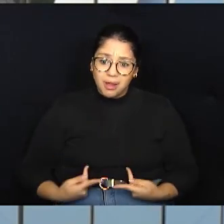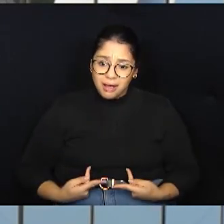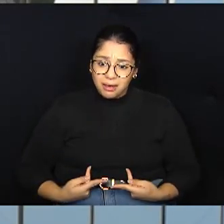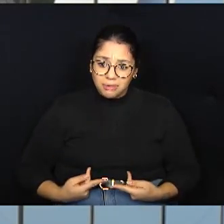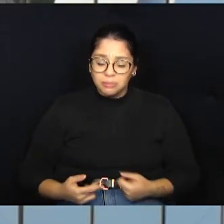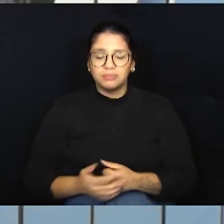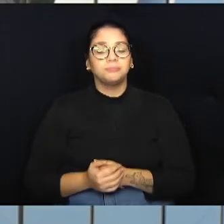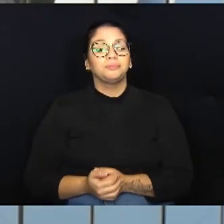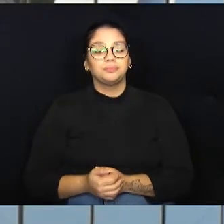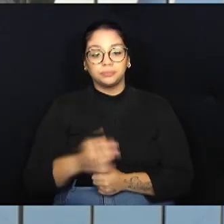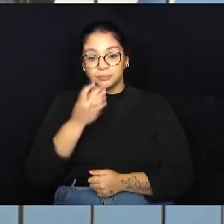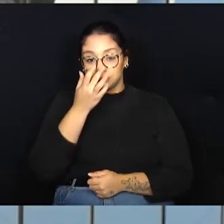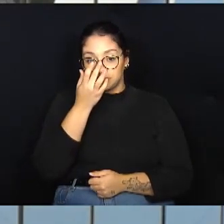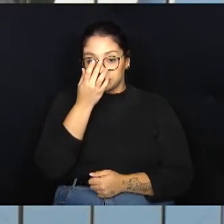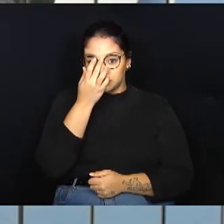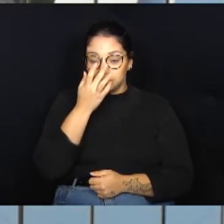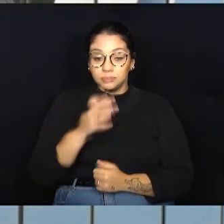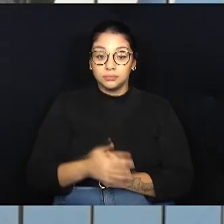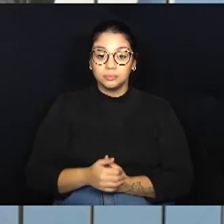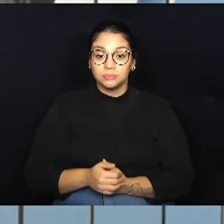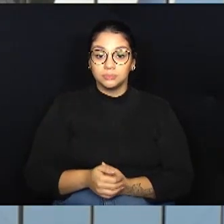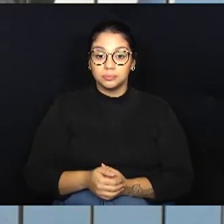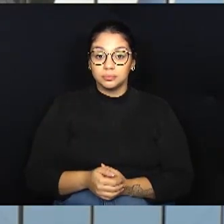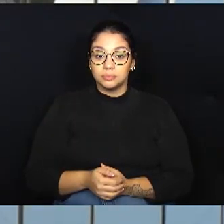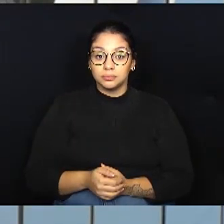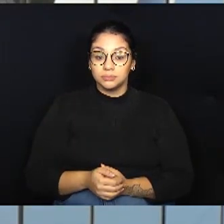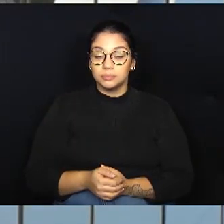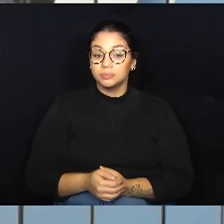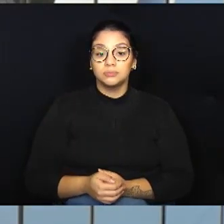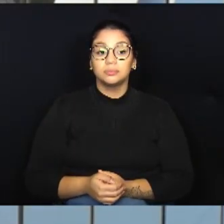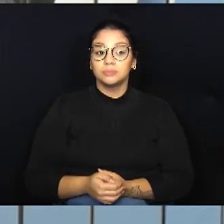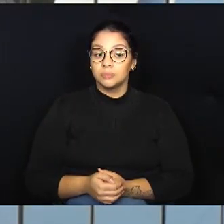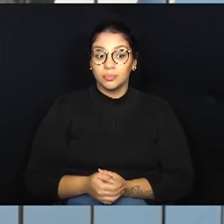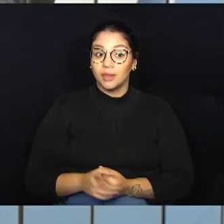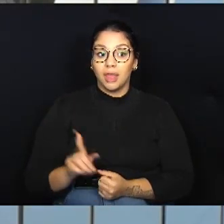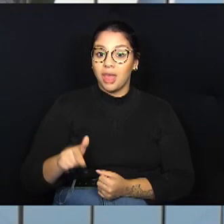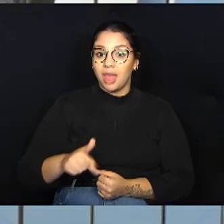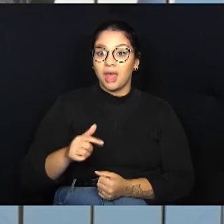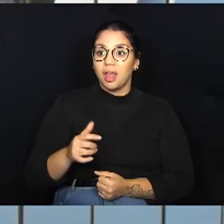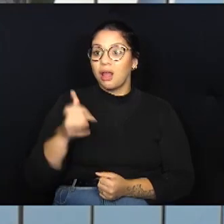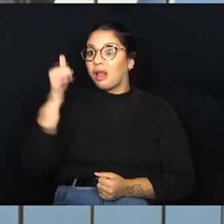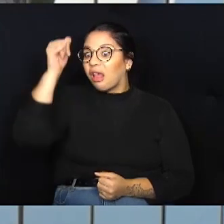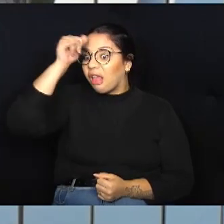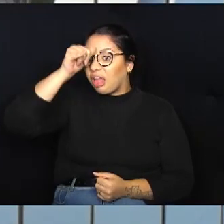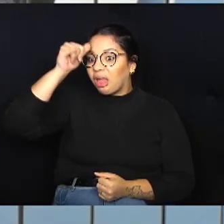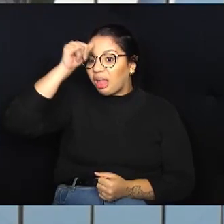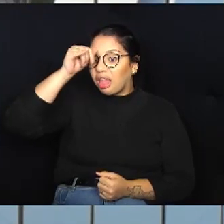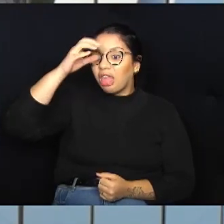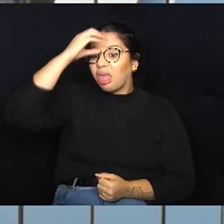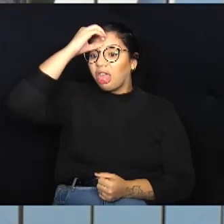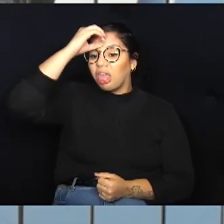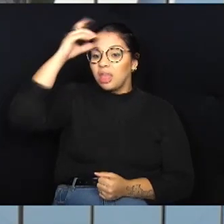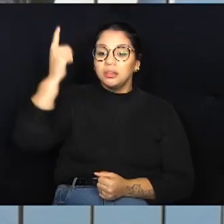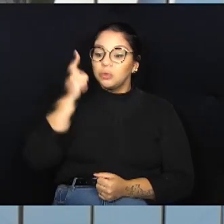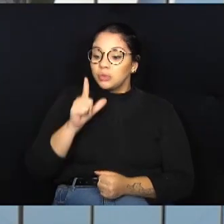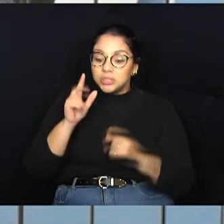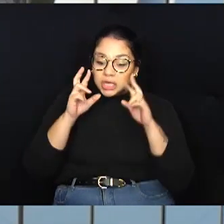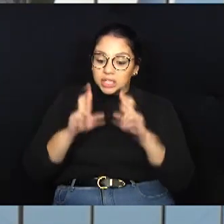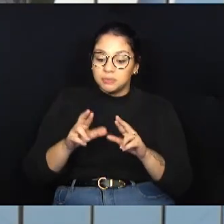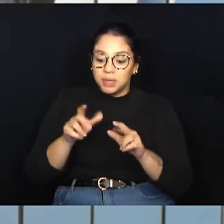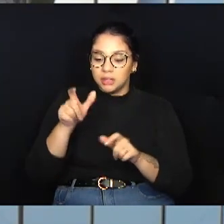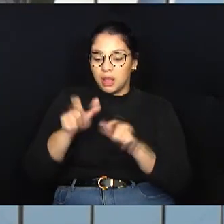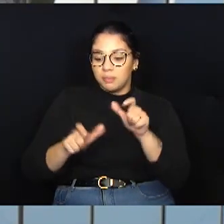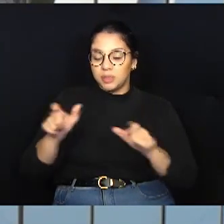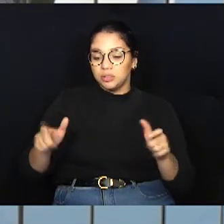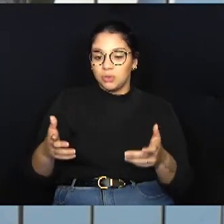lugar, é uma ignorância o indivíduo não conseguir respeitar o outro. Todos nós somos diferentes.